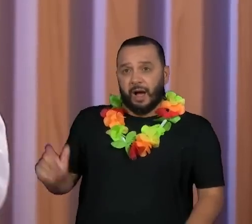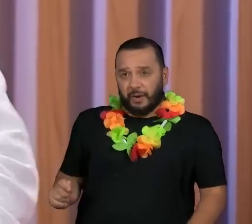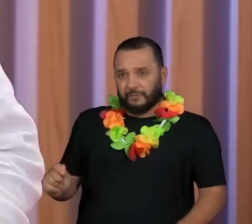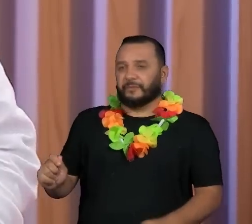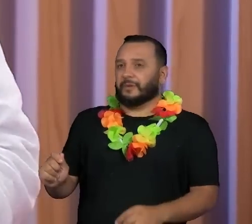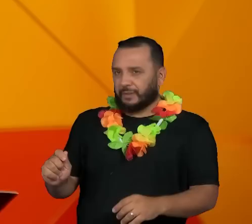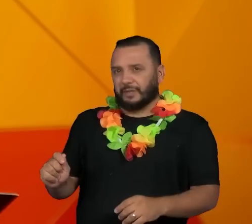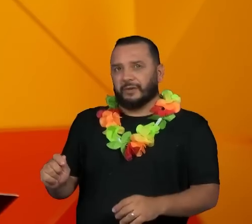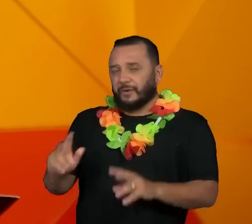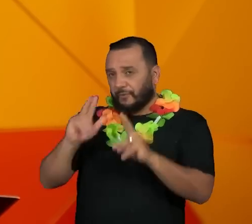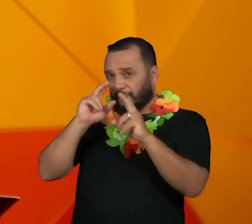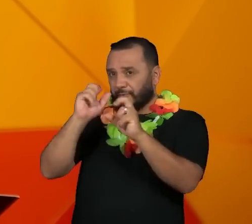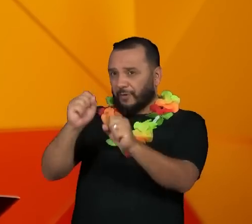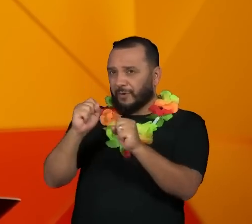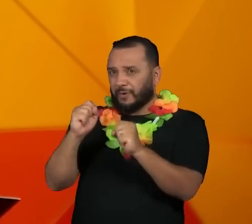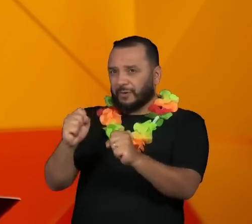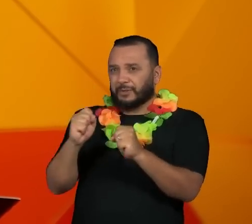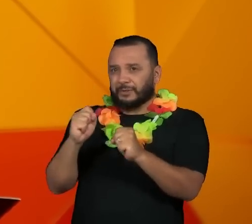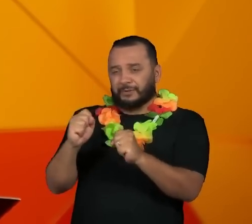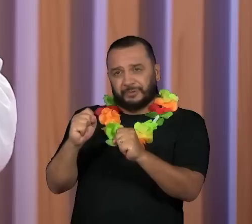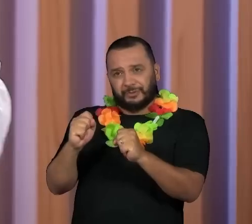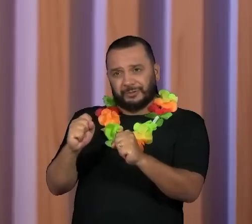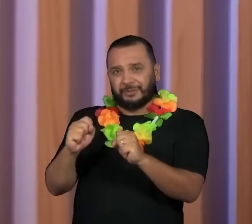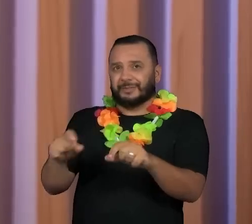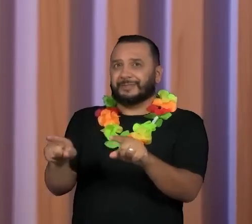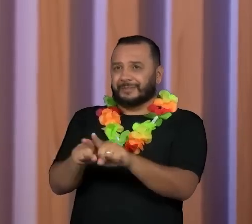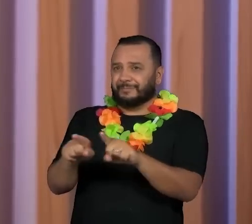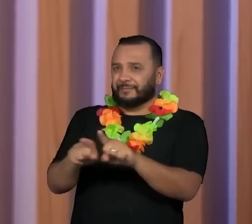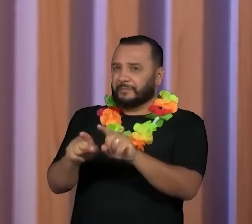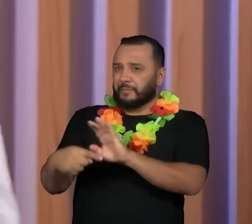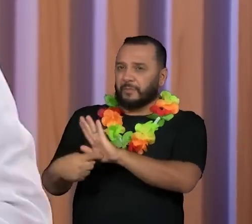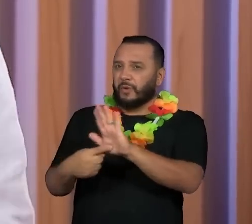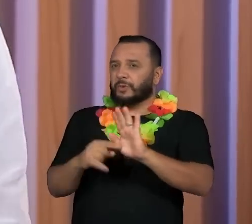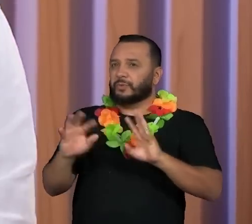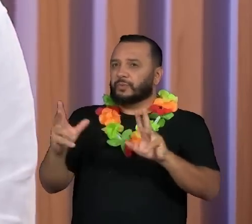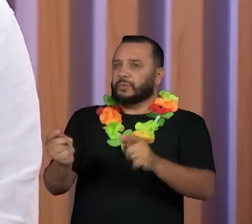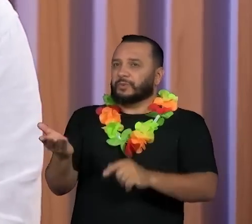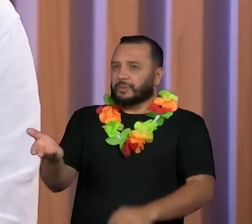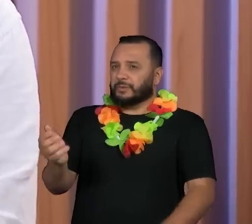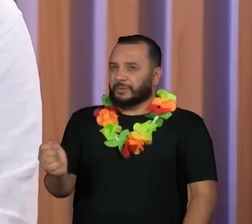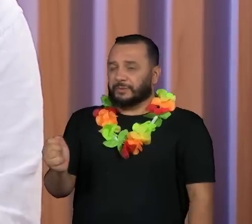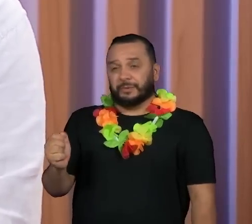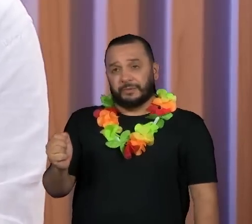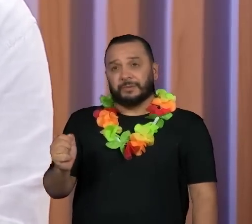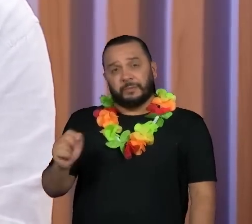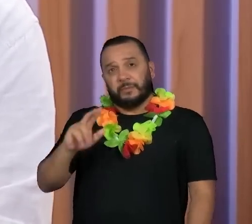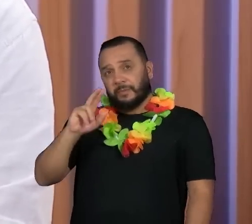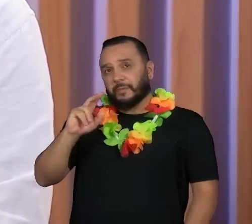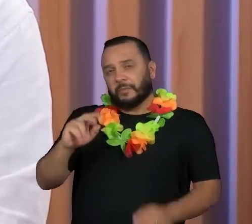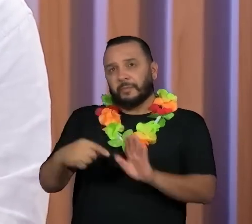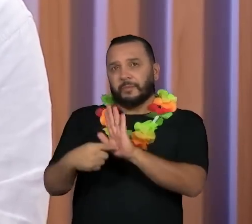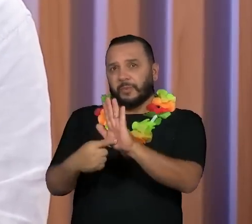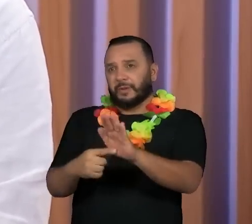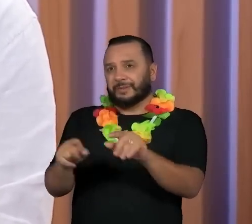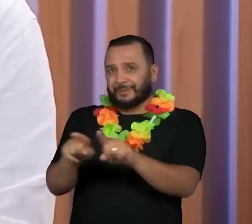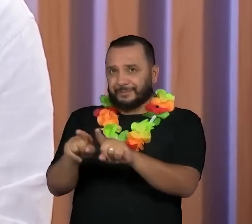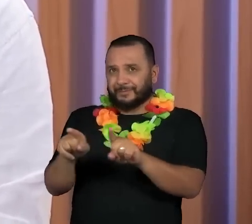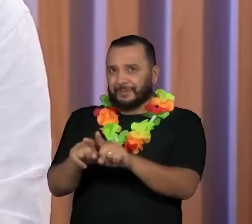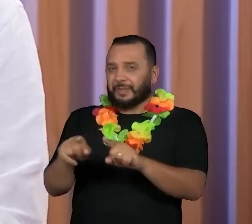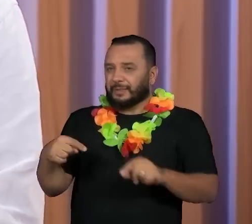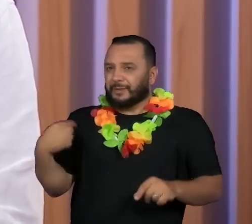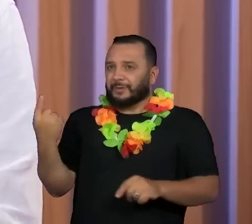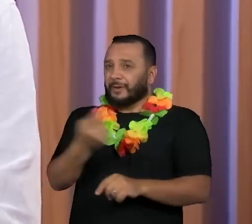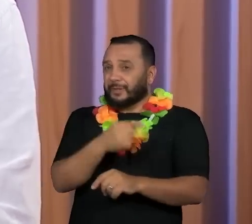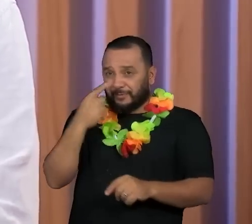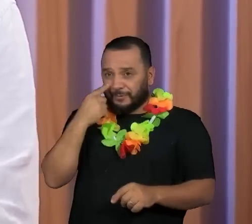muito presente, muito em evidência tudo isso, né? E potencializado, inclusive, agora no cordão que a gente viu,